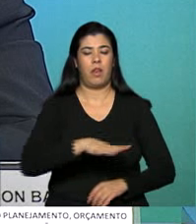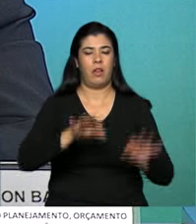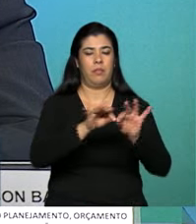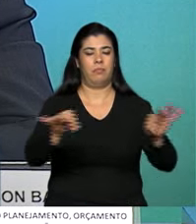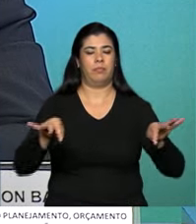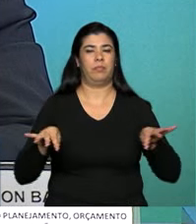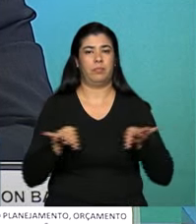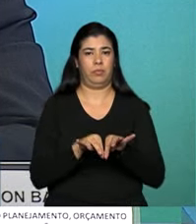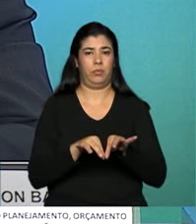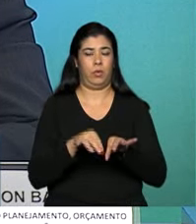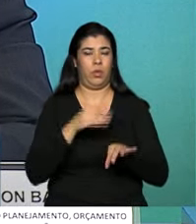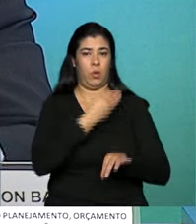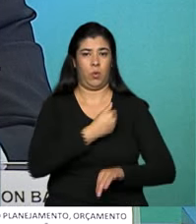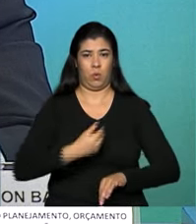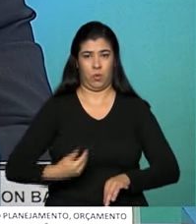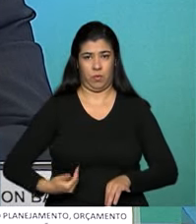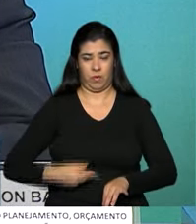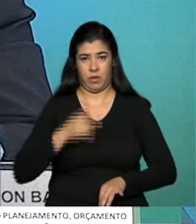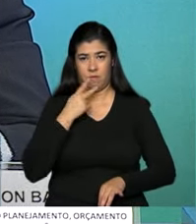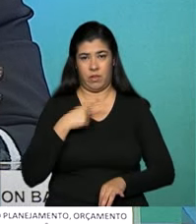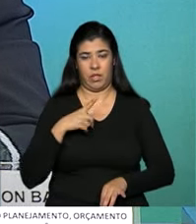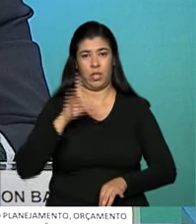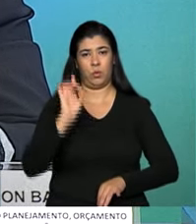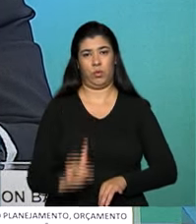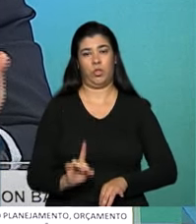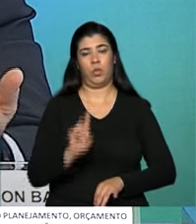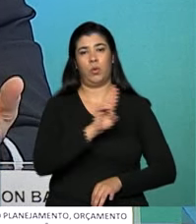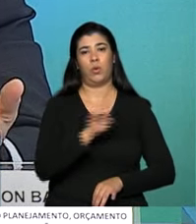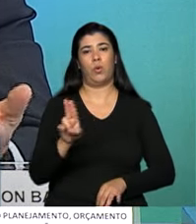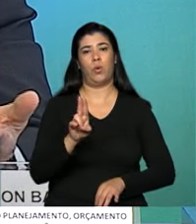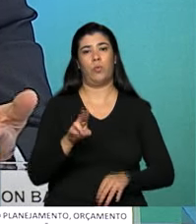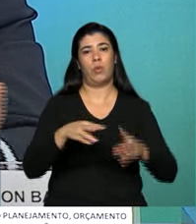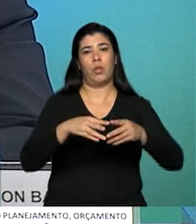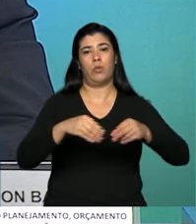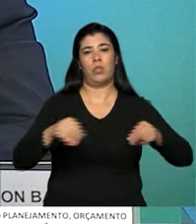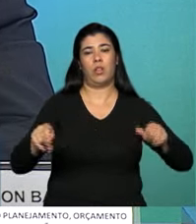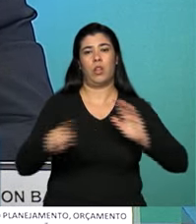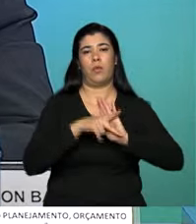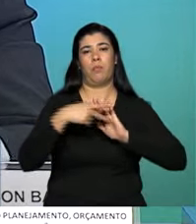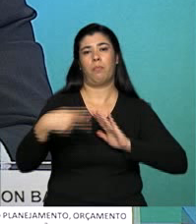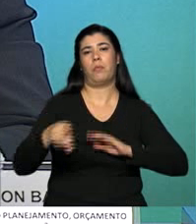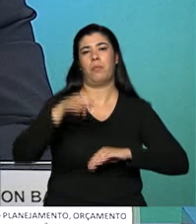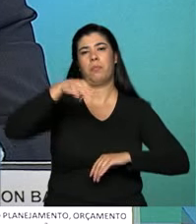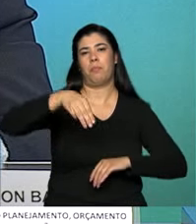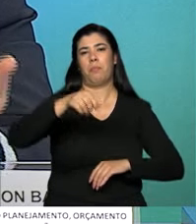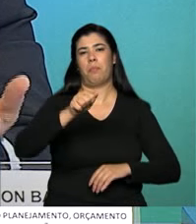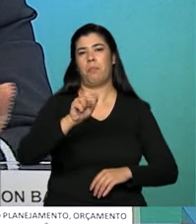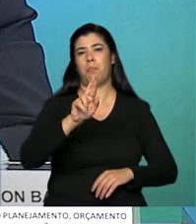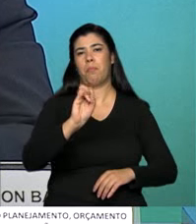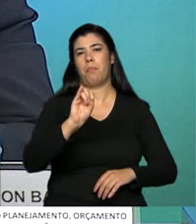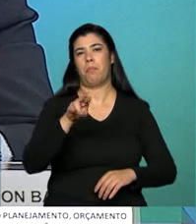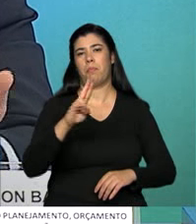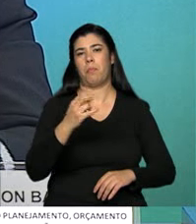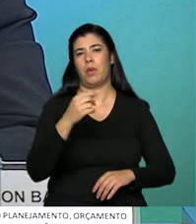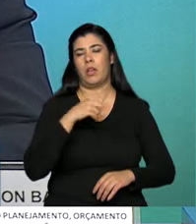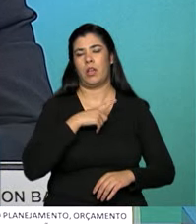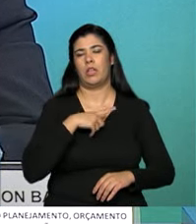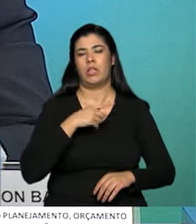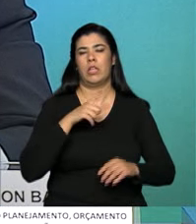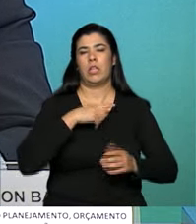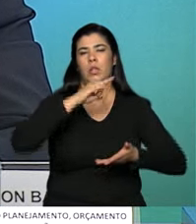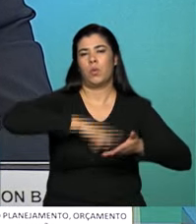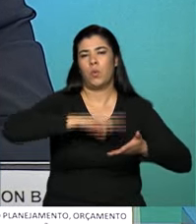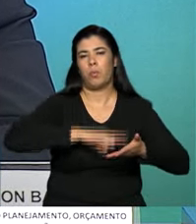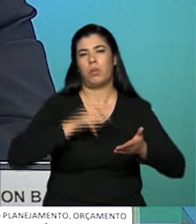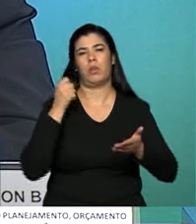Urbanas em que a união tem um que chama direito de domínio o mais famoso é o chamado terreno de marinha em que a união tem um direito um laudemio uma